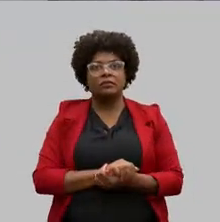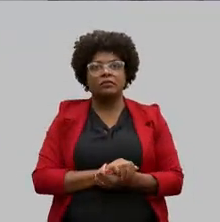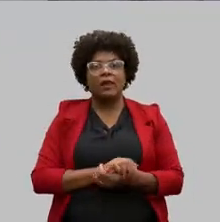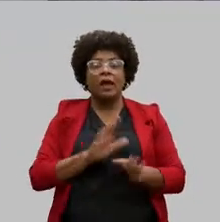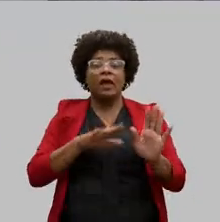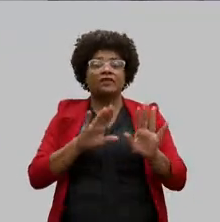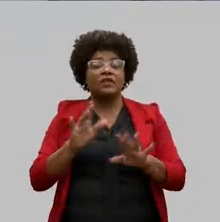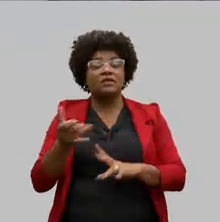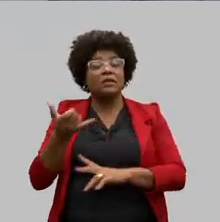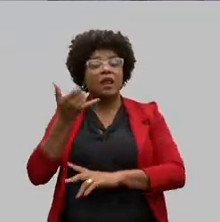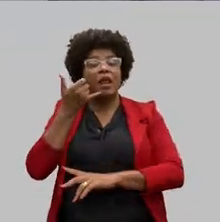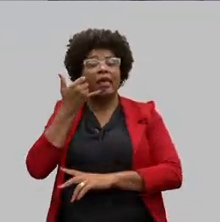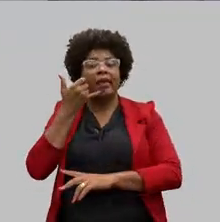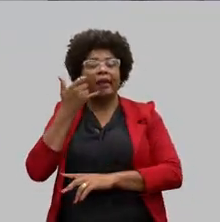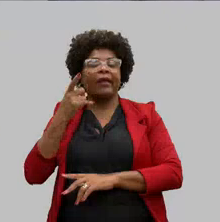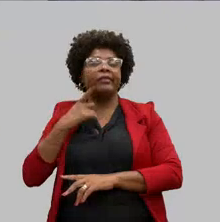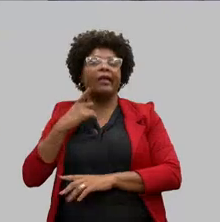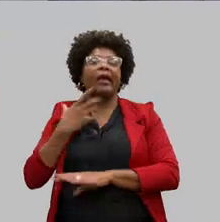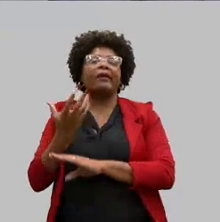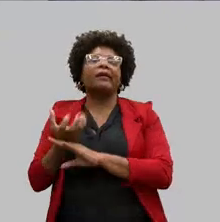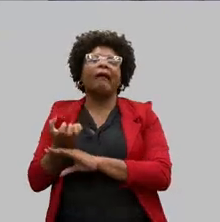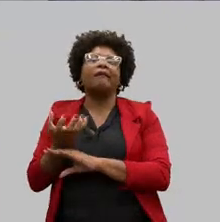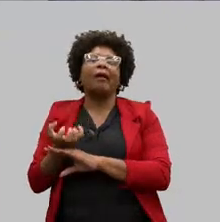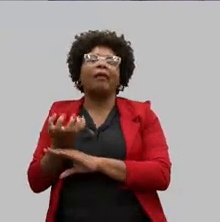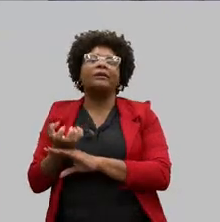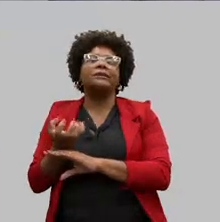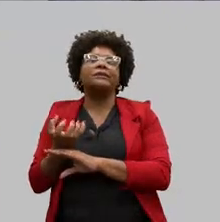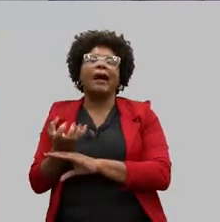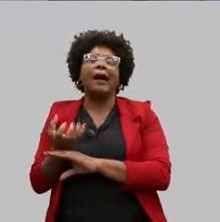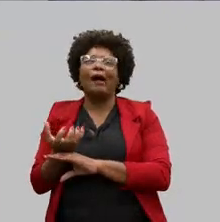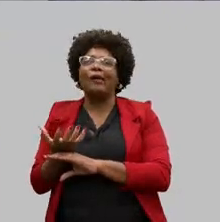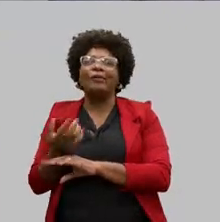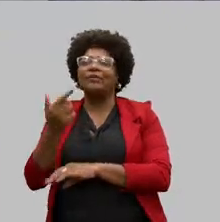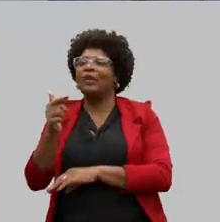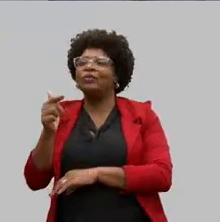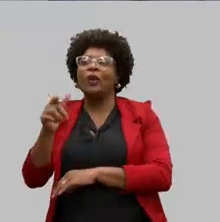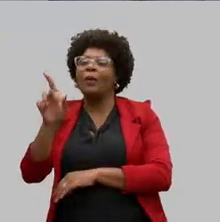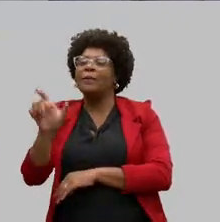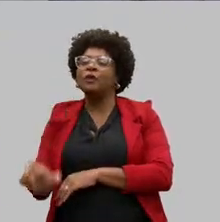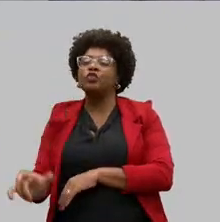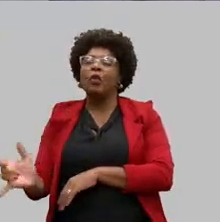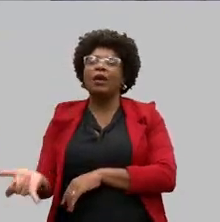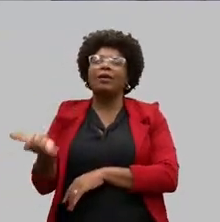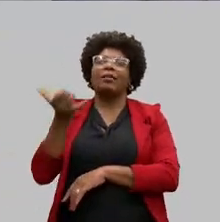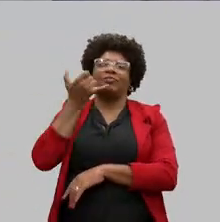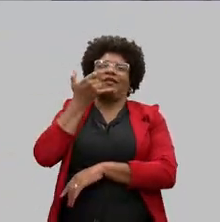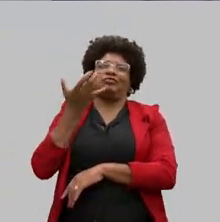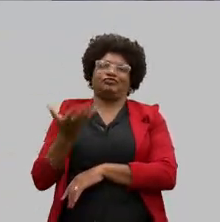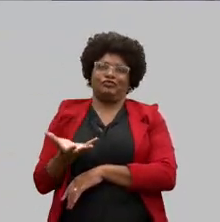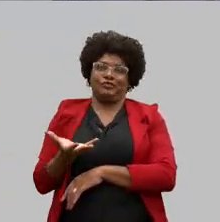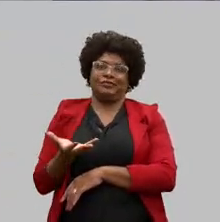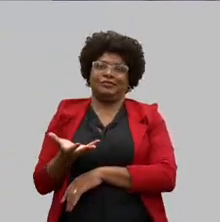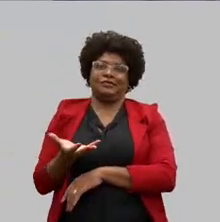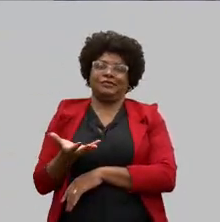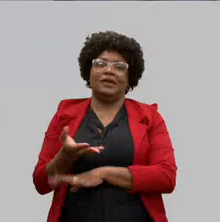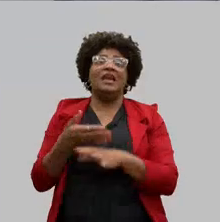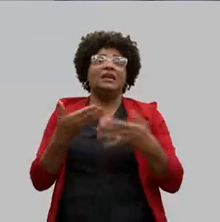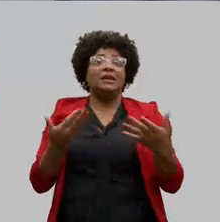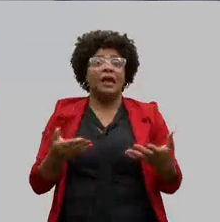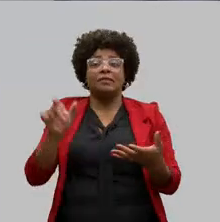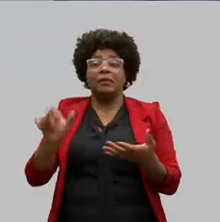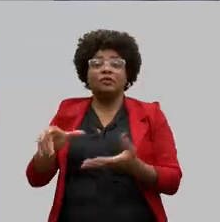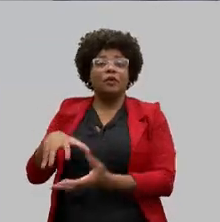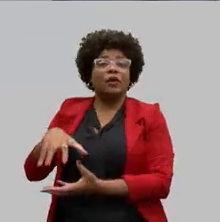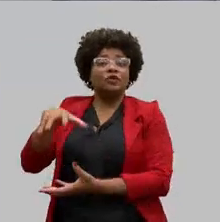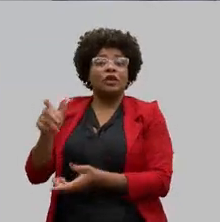computador mais de uma hora conversando com o computador eu gosto de conversar é com a gente e aí pro idoso resolver uma